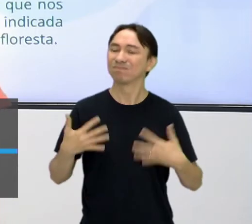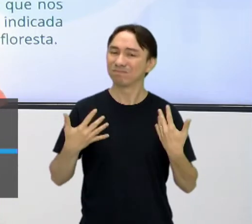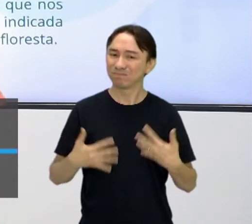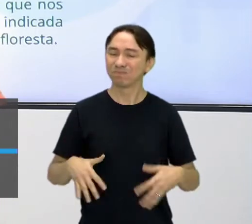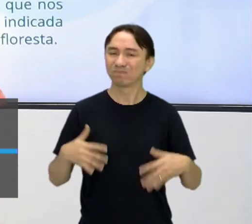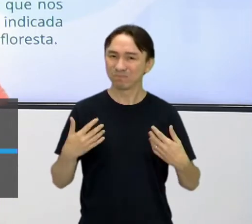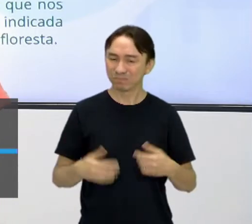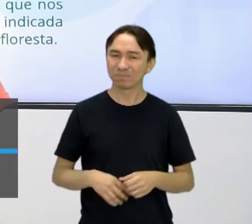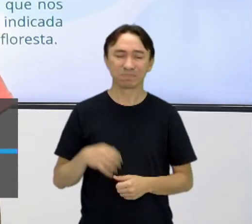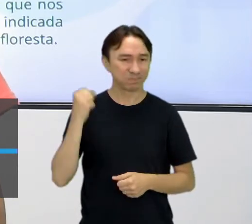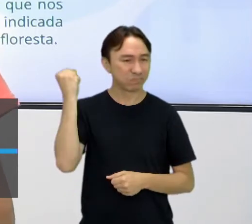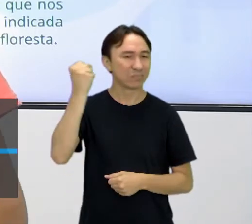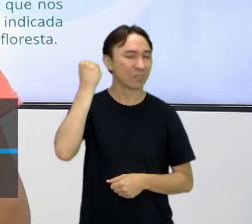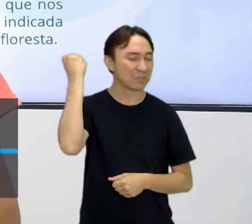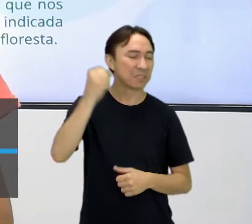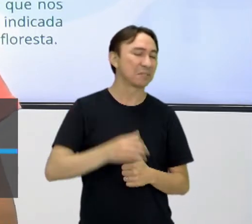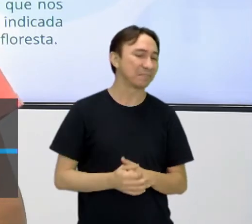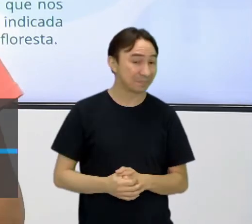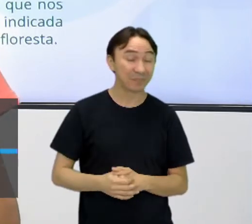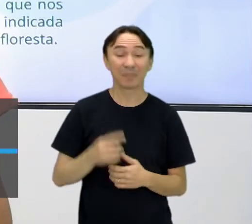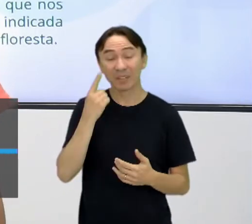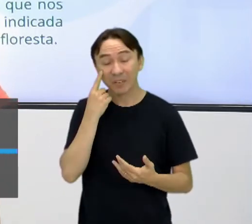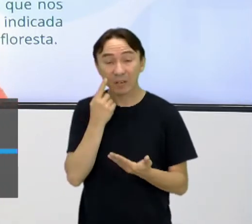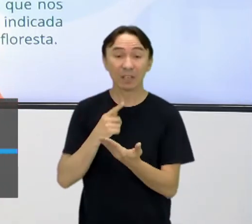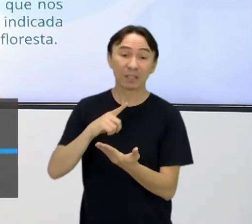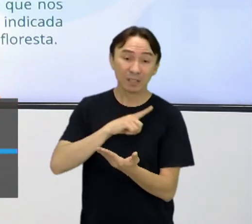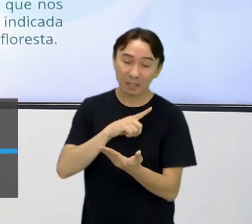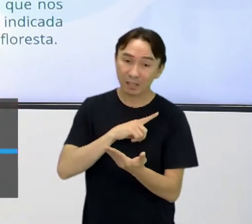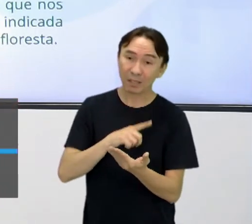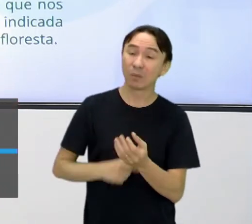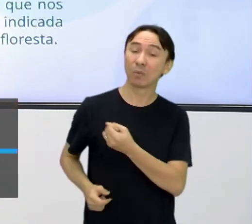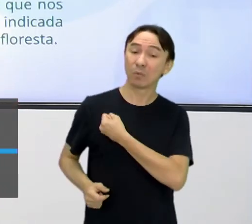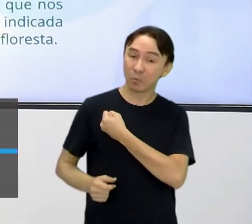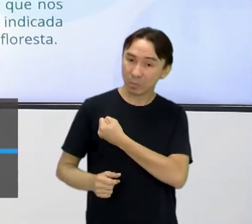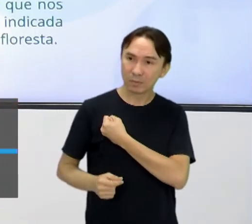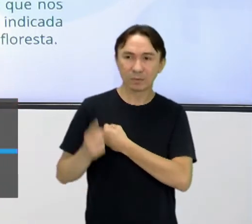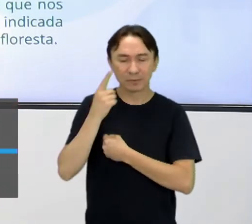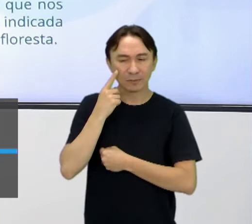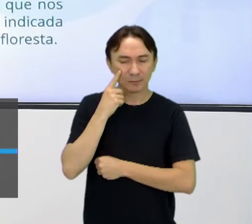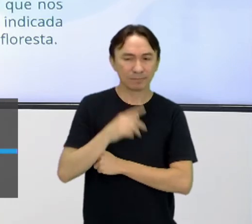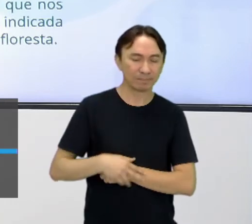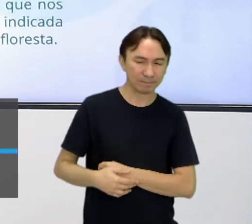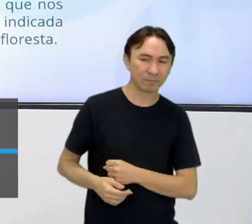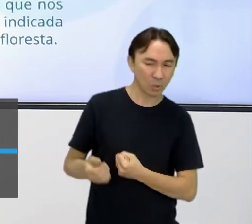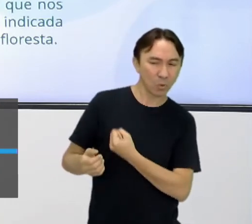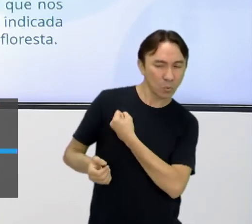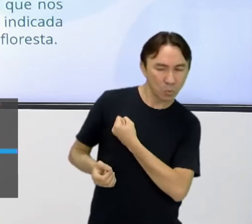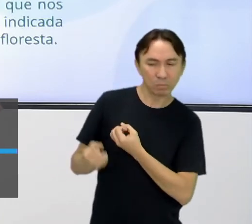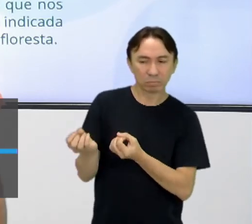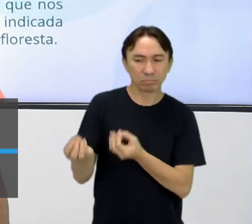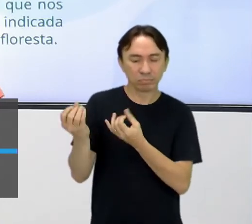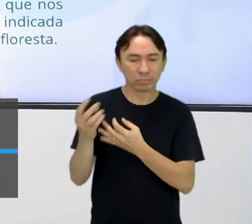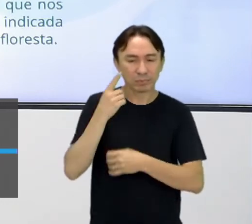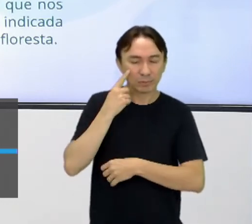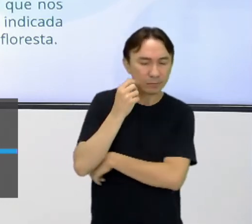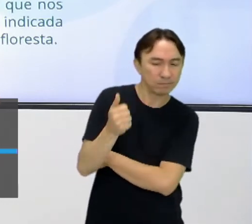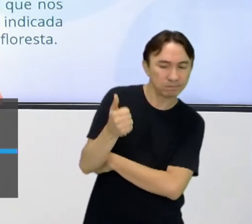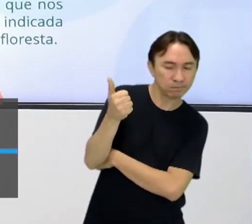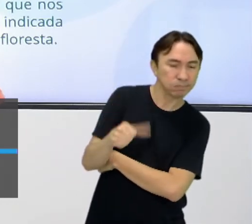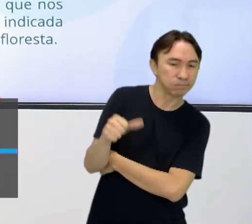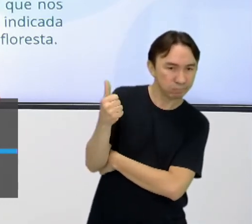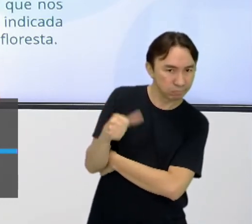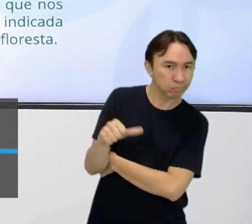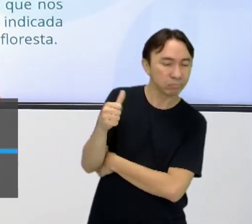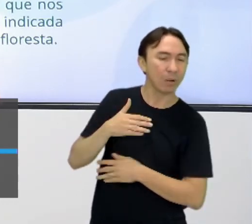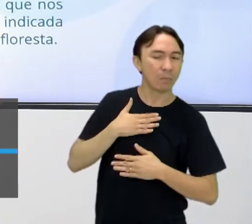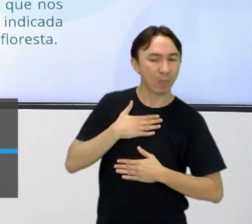analisa os números, e aí você tem que ter o quê? Você tem que ter a frieza para analisar criticamente esses valores, que é a proposta, inclusive, da